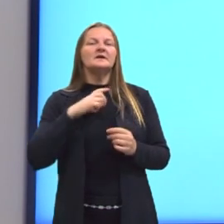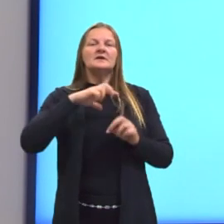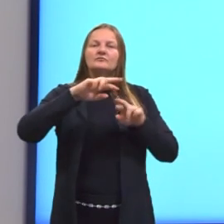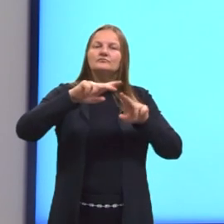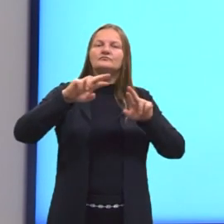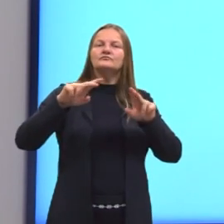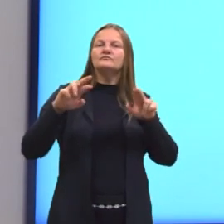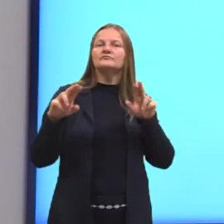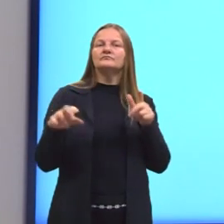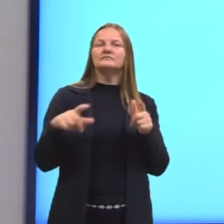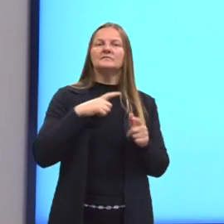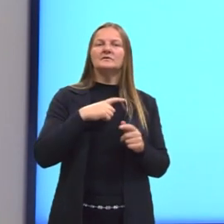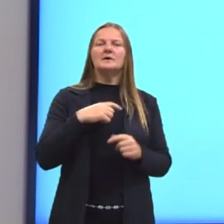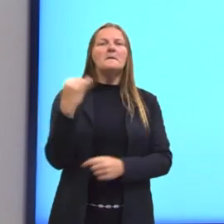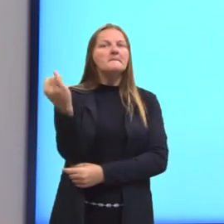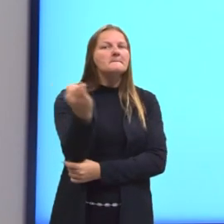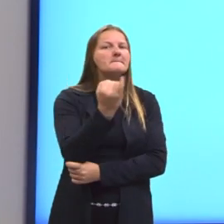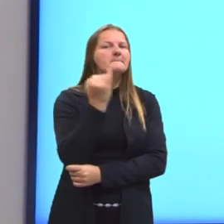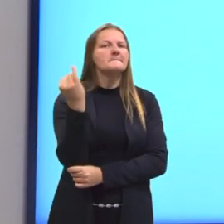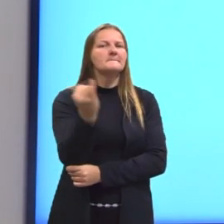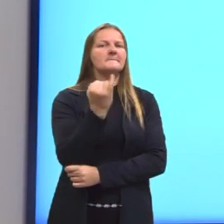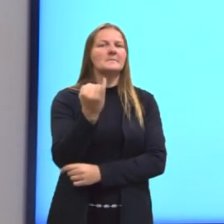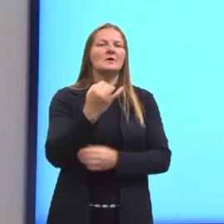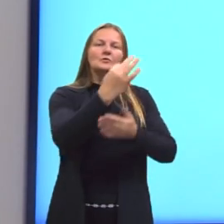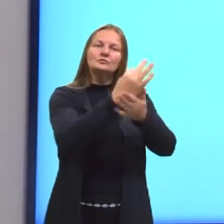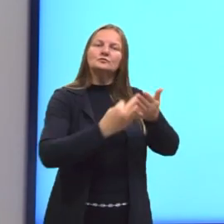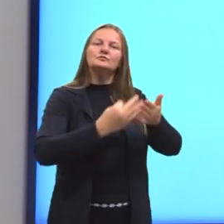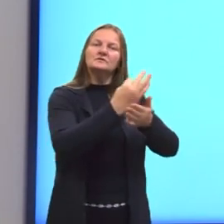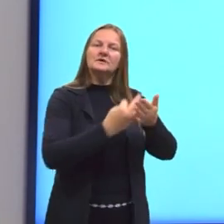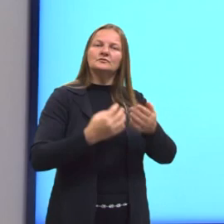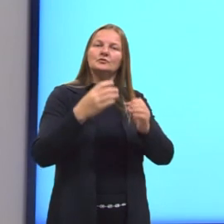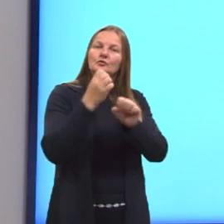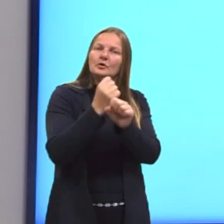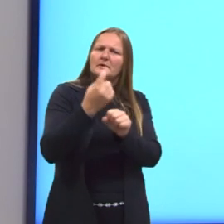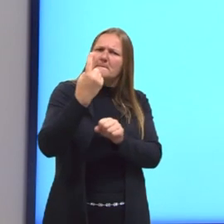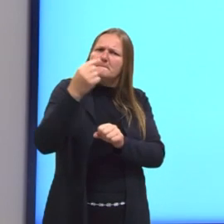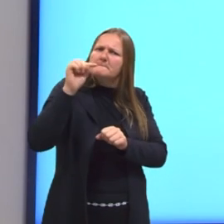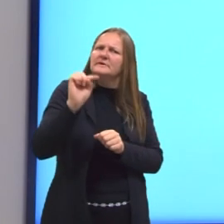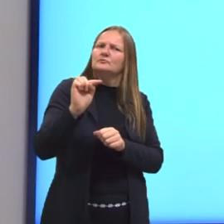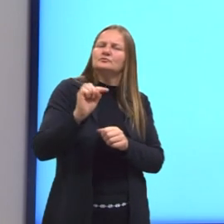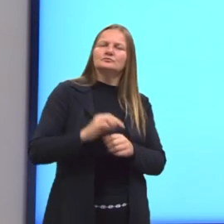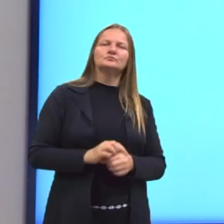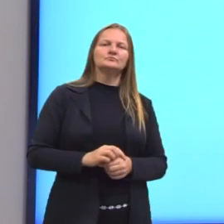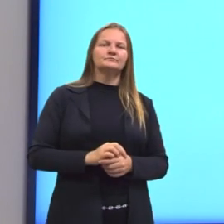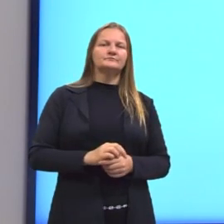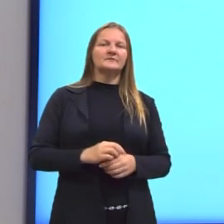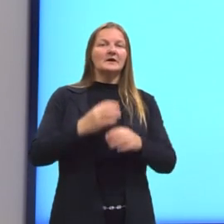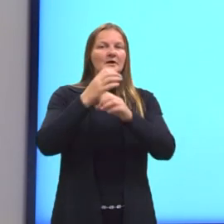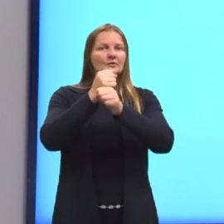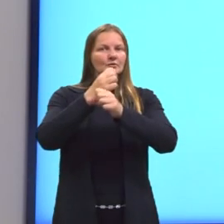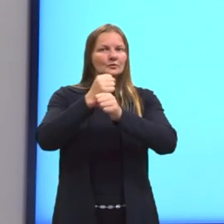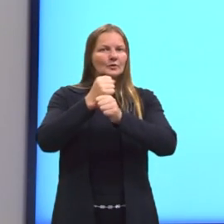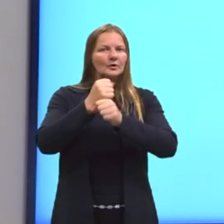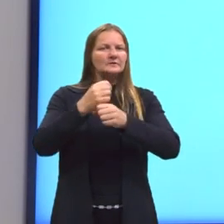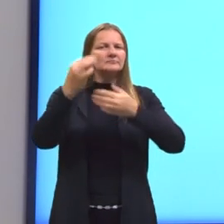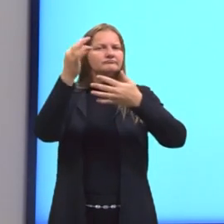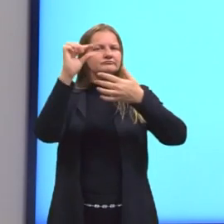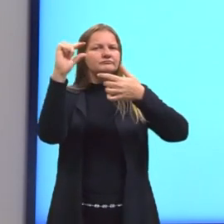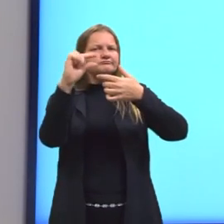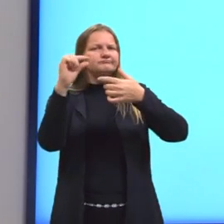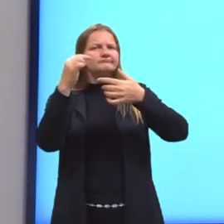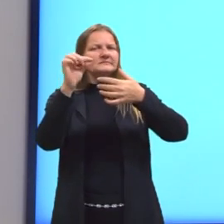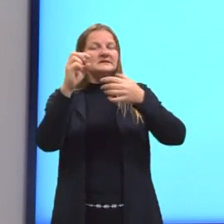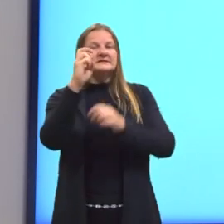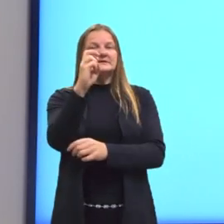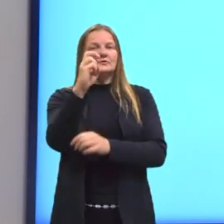diferentes essenciais para o texto nota mil as notas são atribuídas a partir